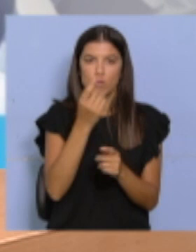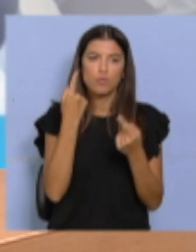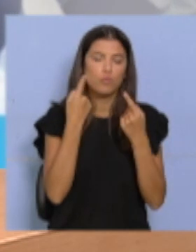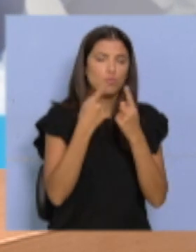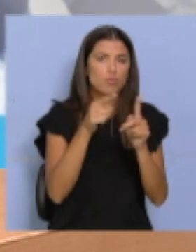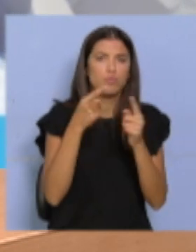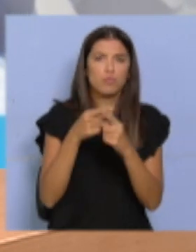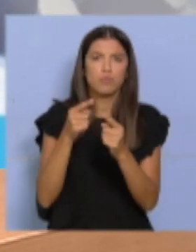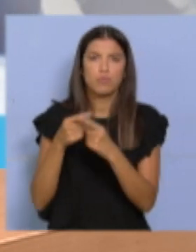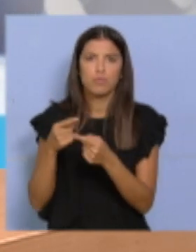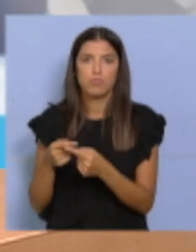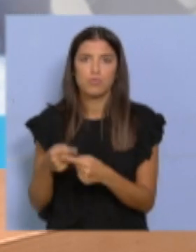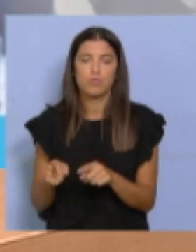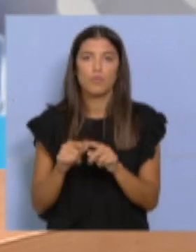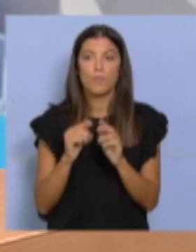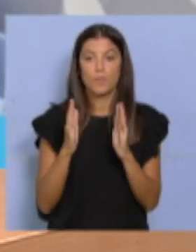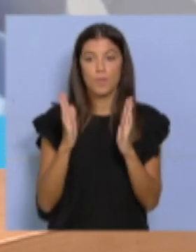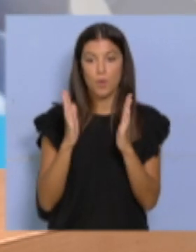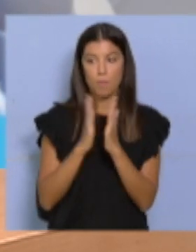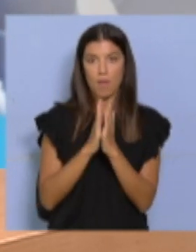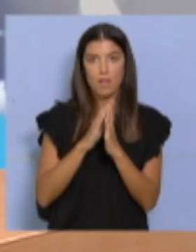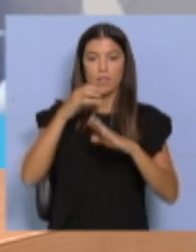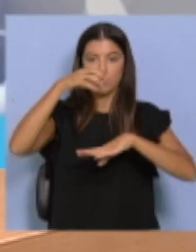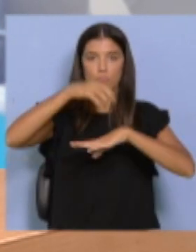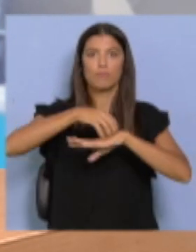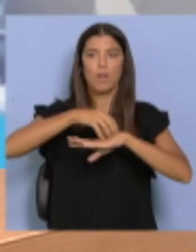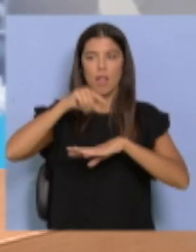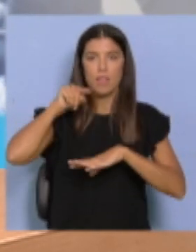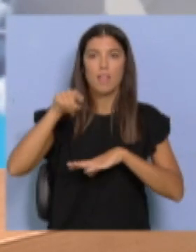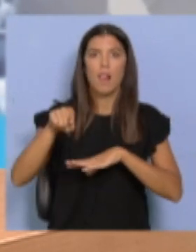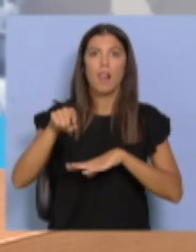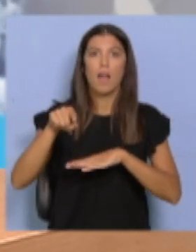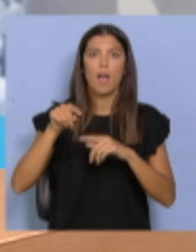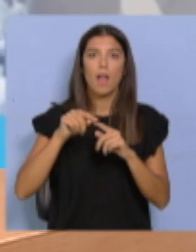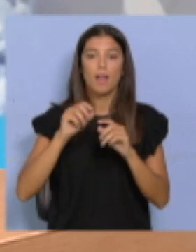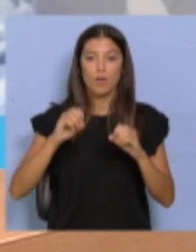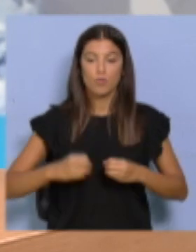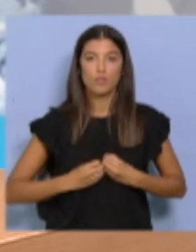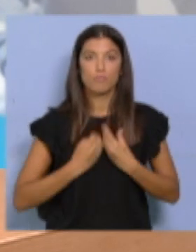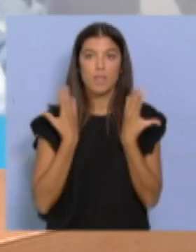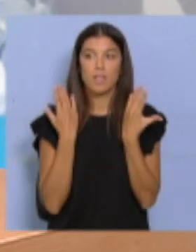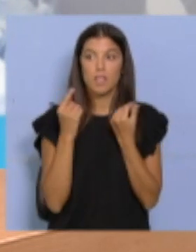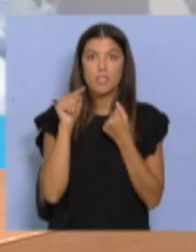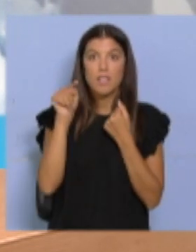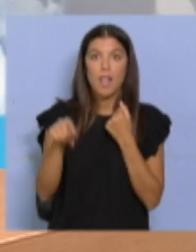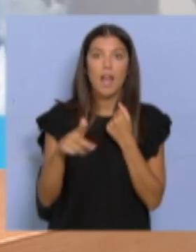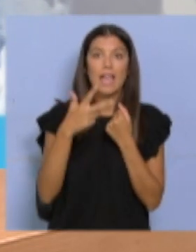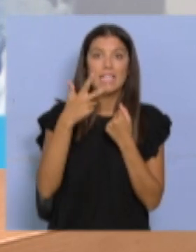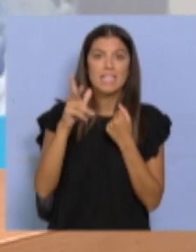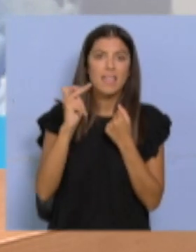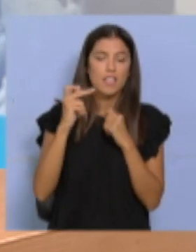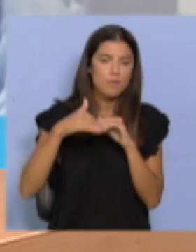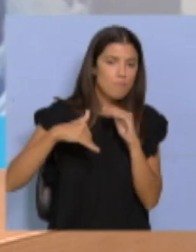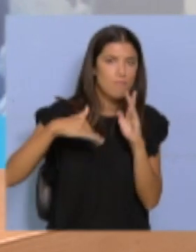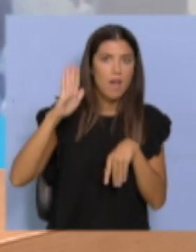com uma igreja presente nesse território. Aliás, os espiritanos já estão há mais de 100 anos presentes